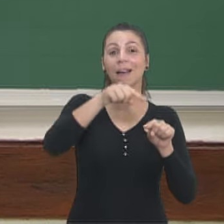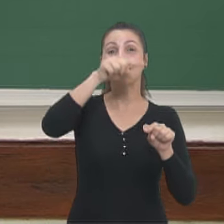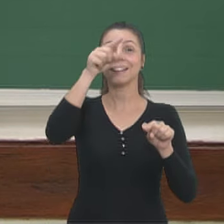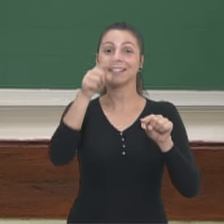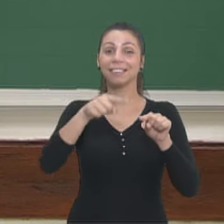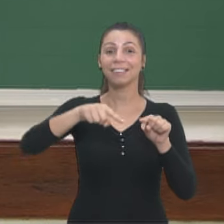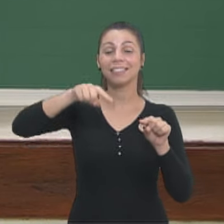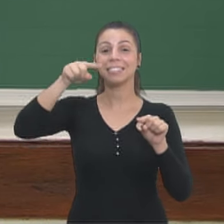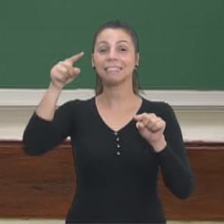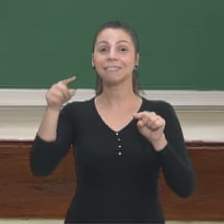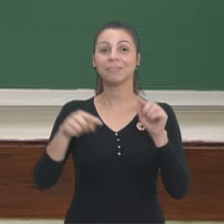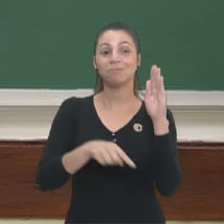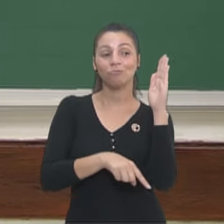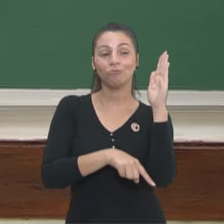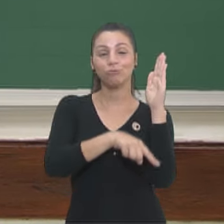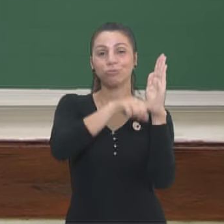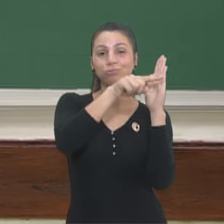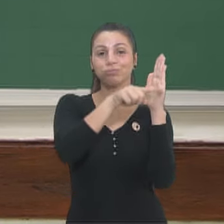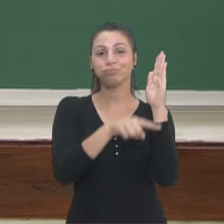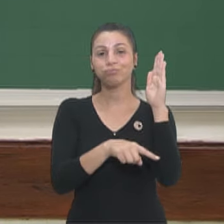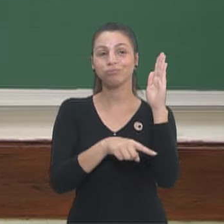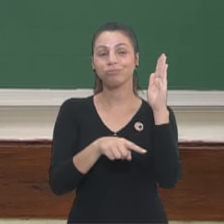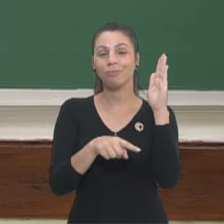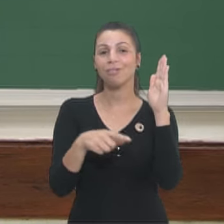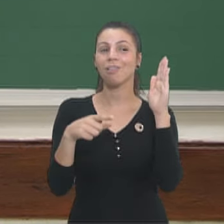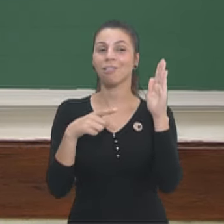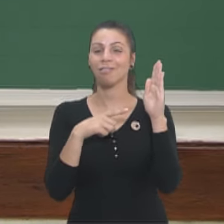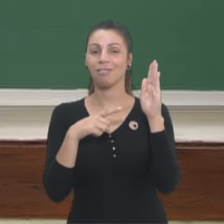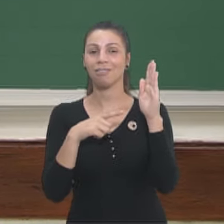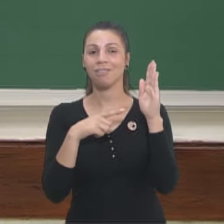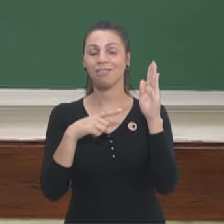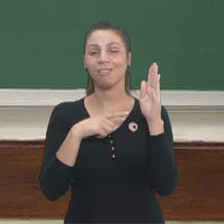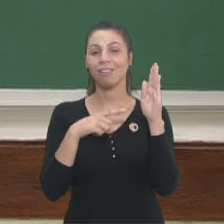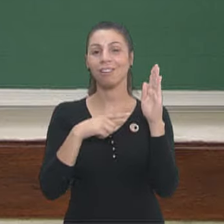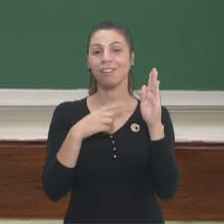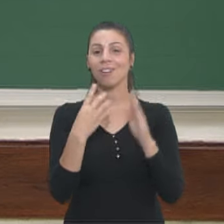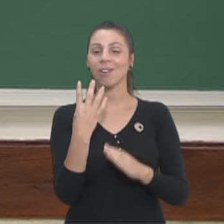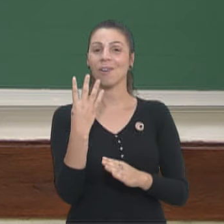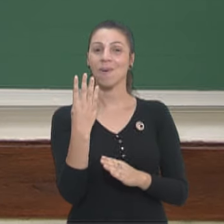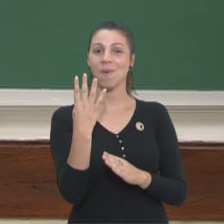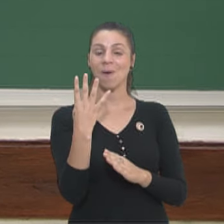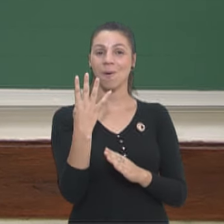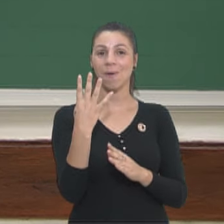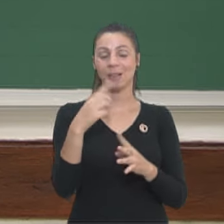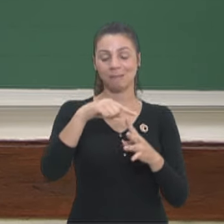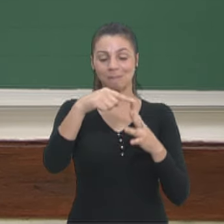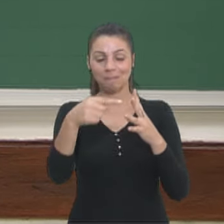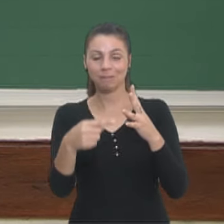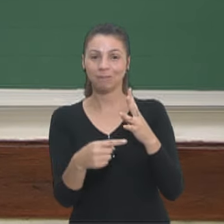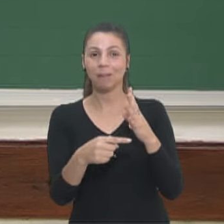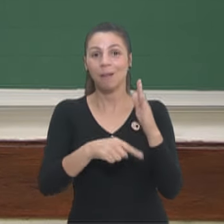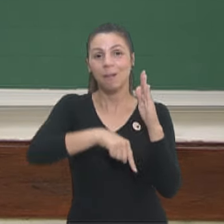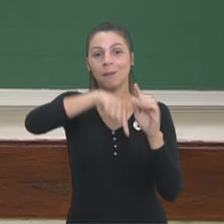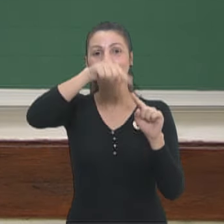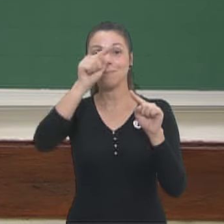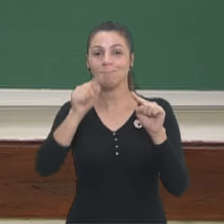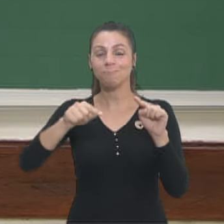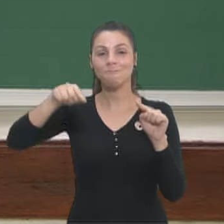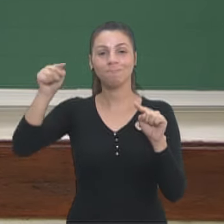temperatura, né? Então, eu tenho 4 unidades aqui de variação de temperatura, tudo